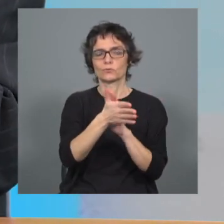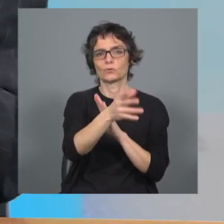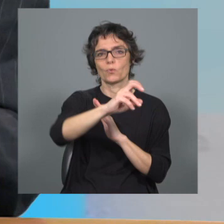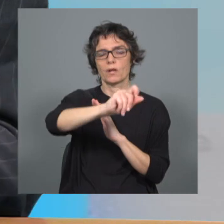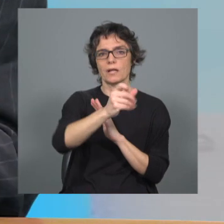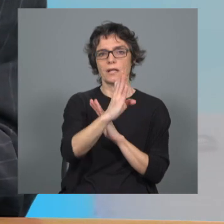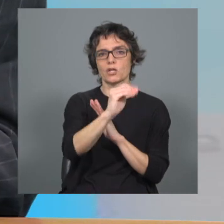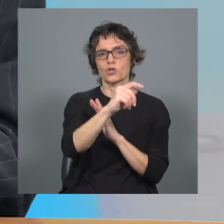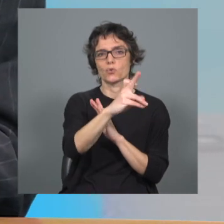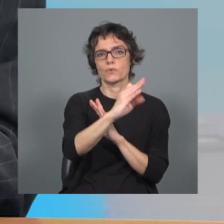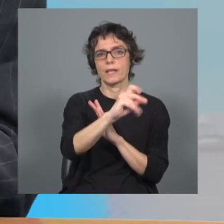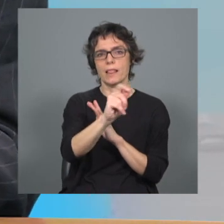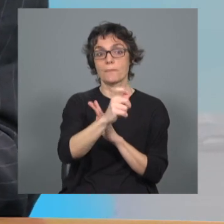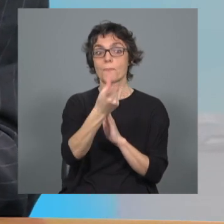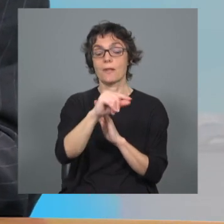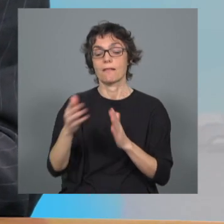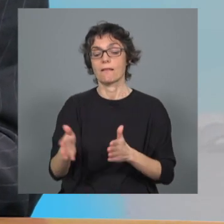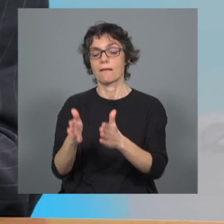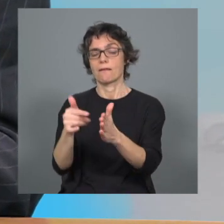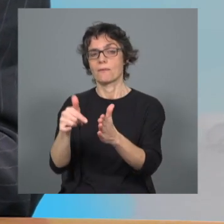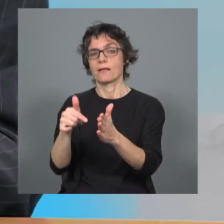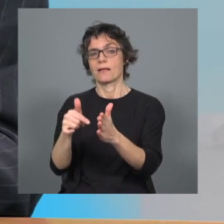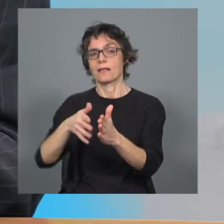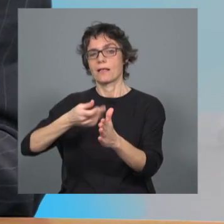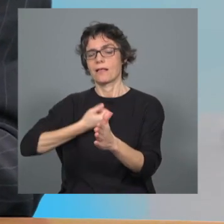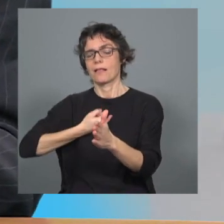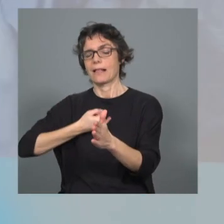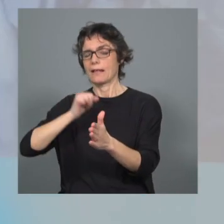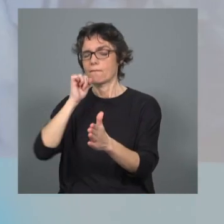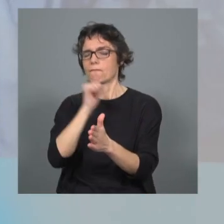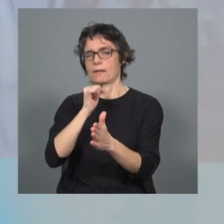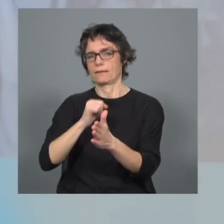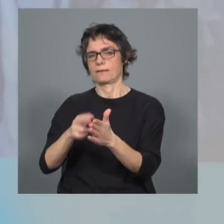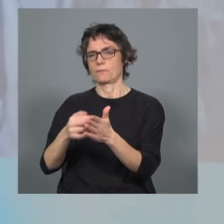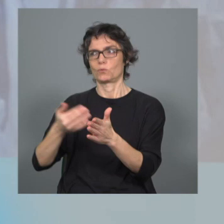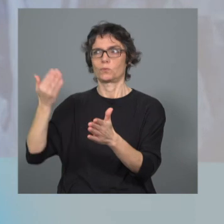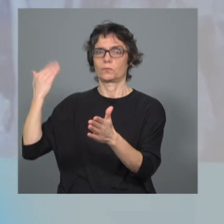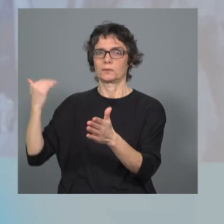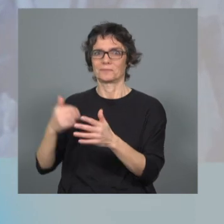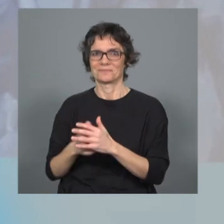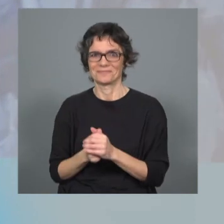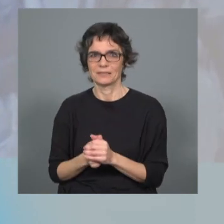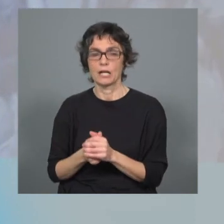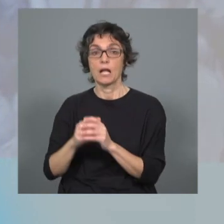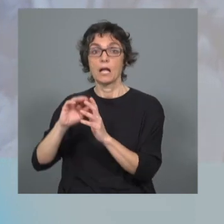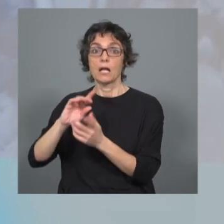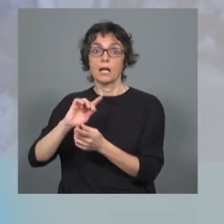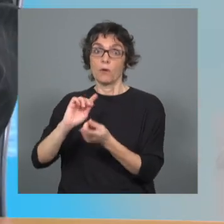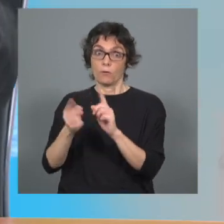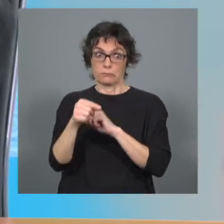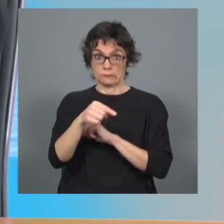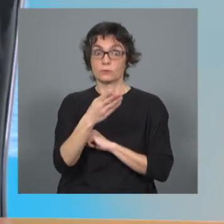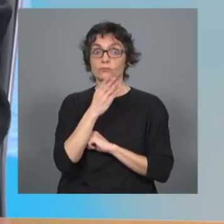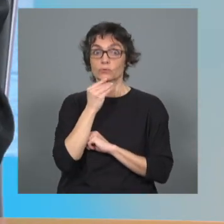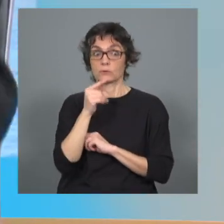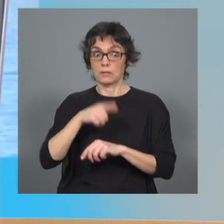mas também define aqui a identidade deste Messias que é esperado. Ao contrário do judaísmo da época, e eu diria